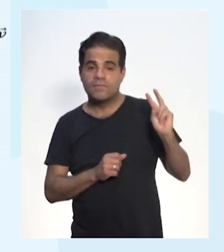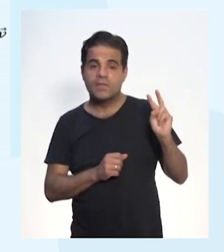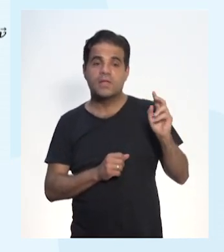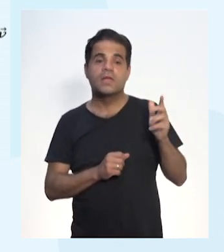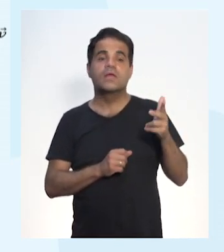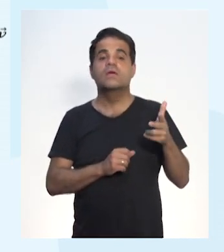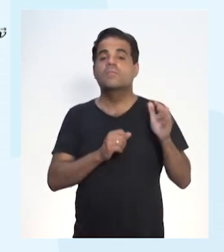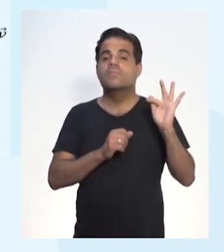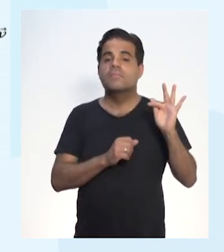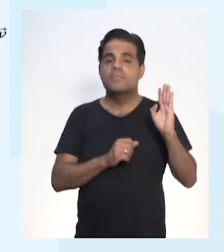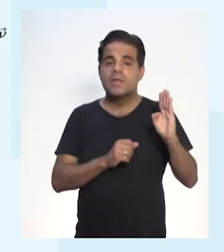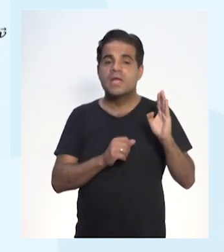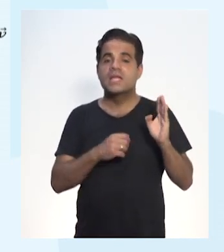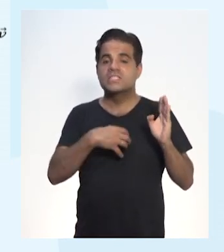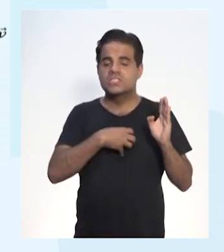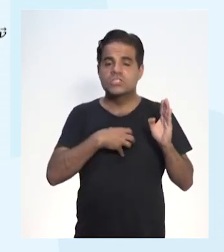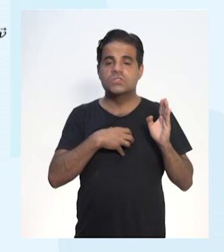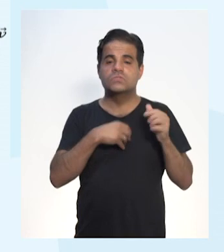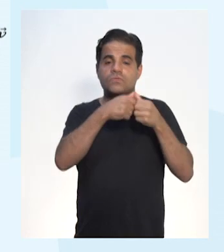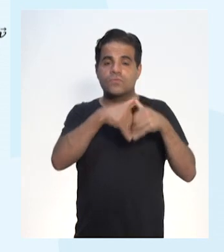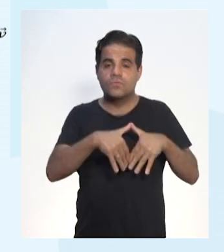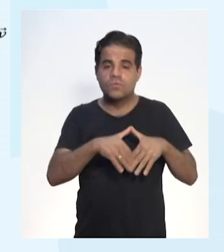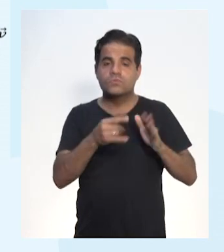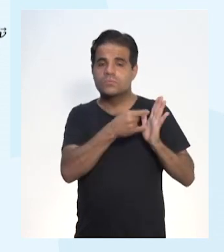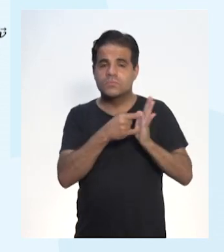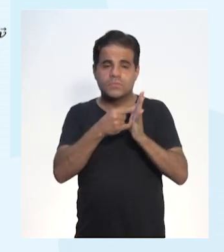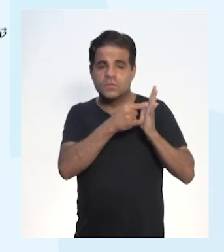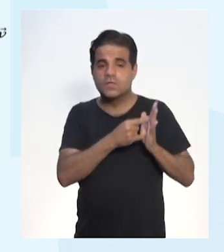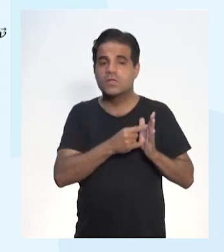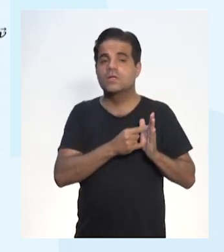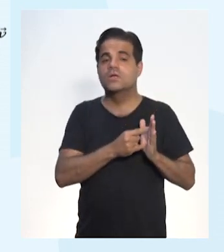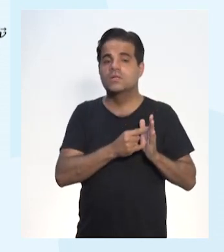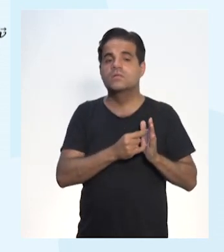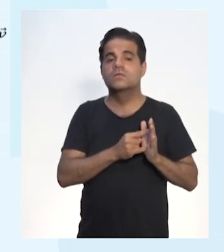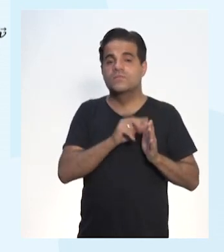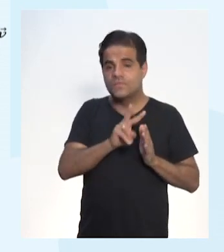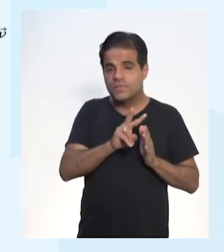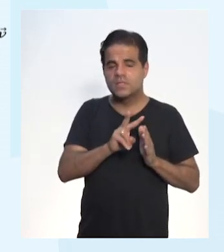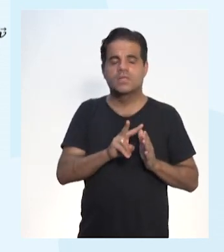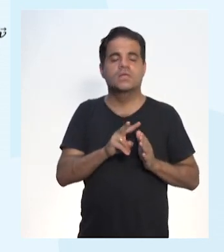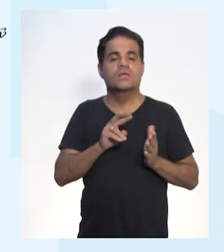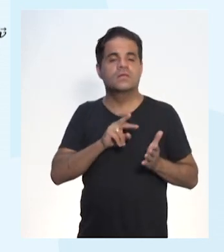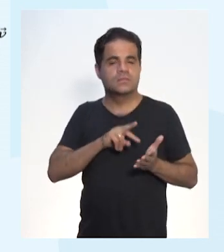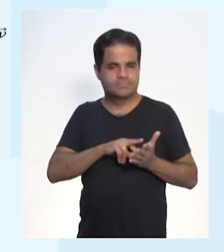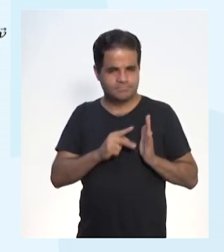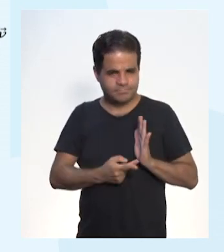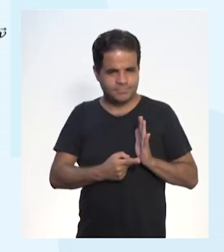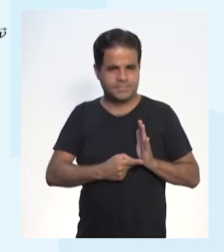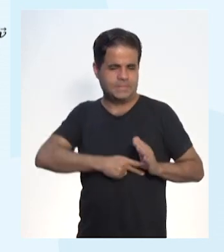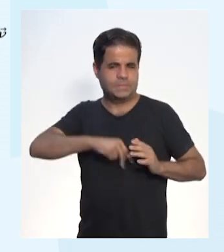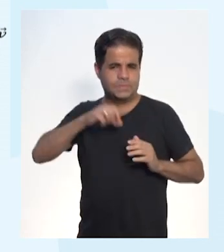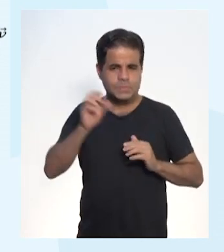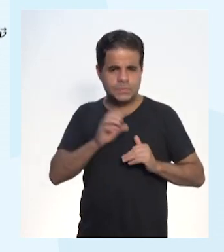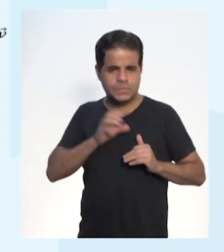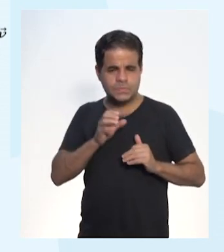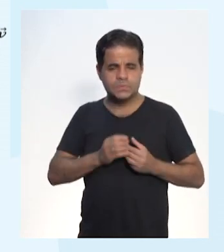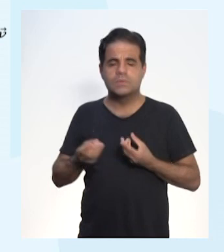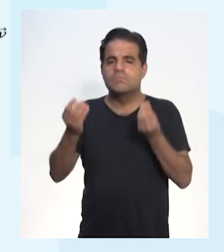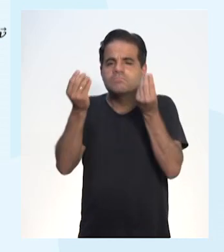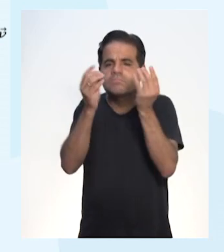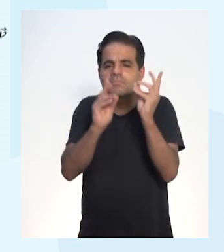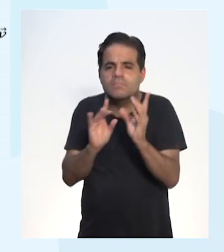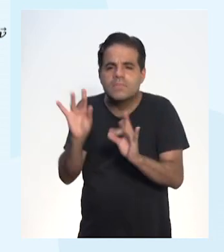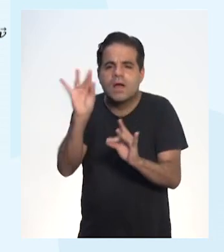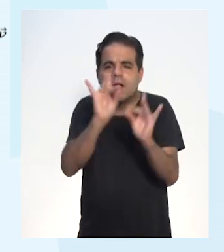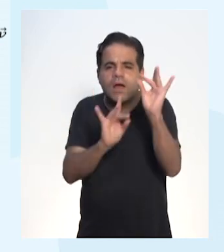fluxo magnético. V ali representa a velocidade da partícula, né? Que está imersa, mergulhada nesse campo